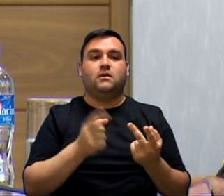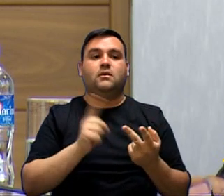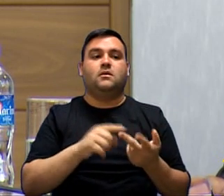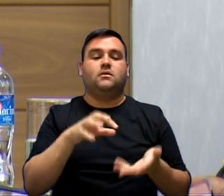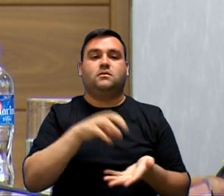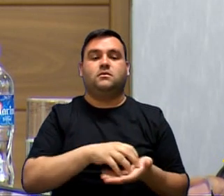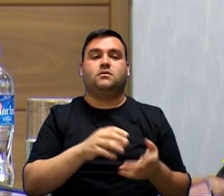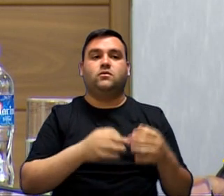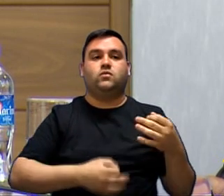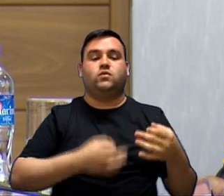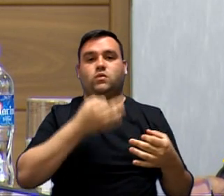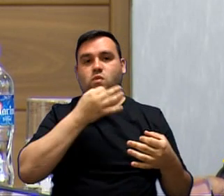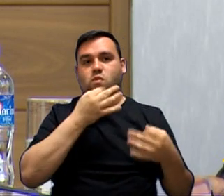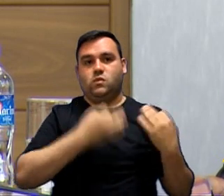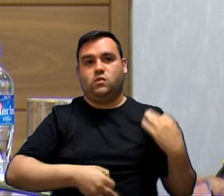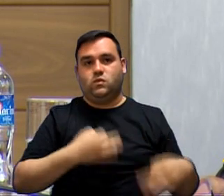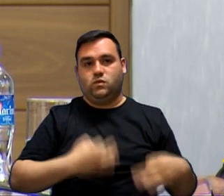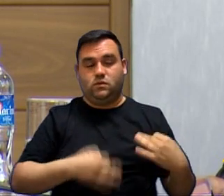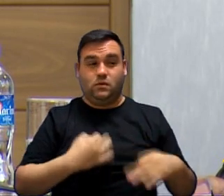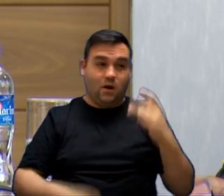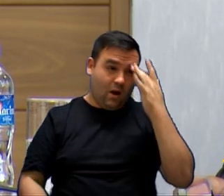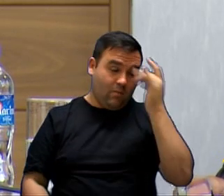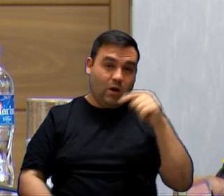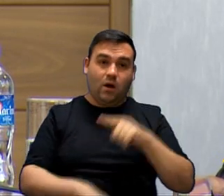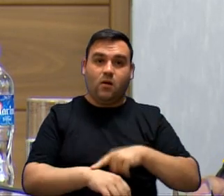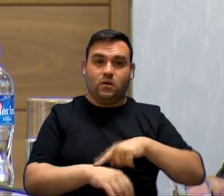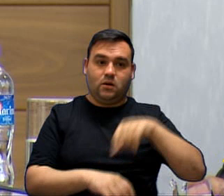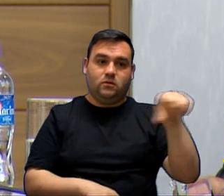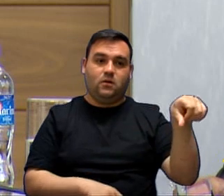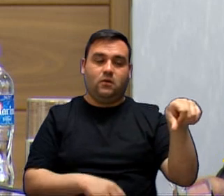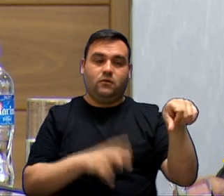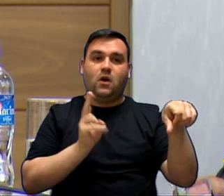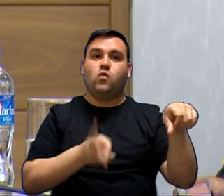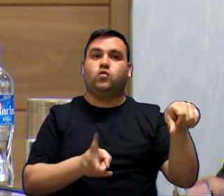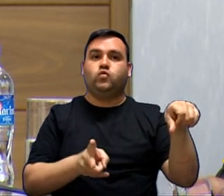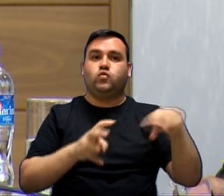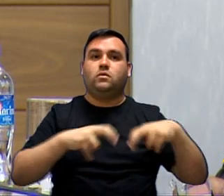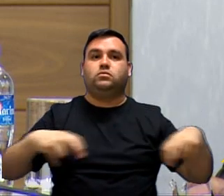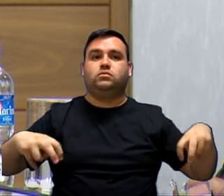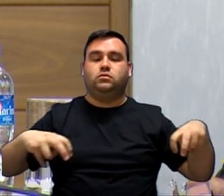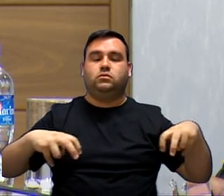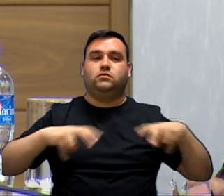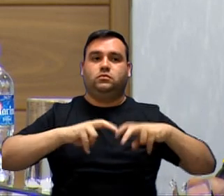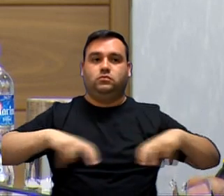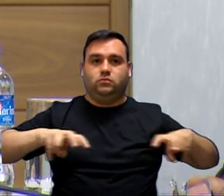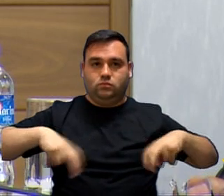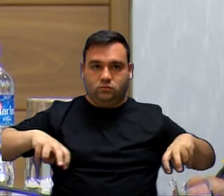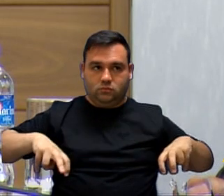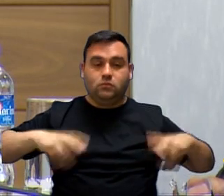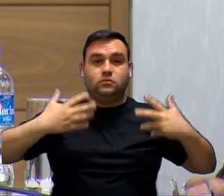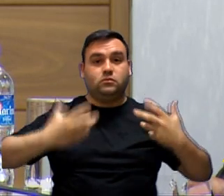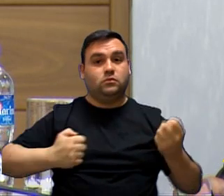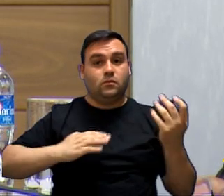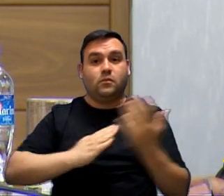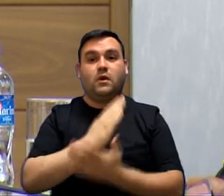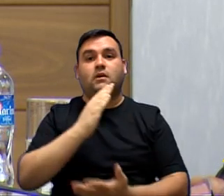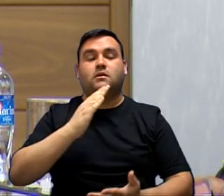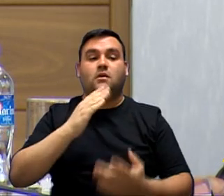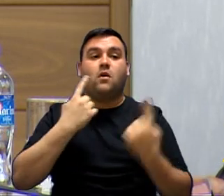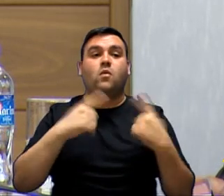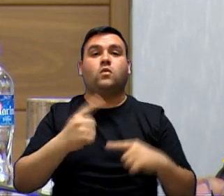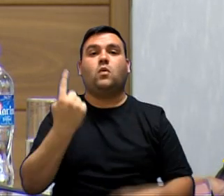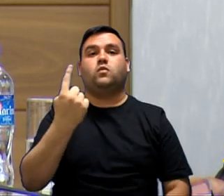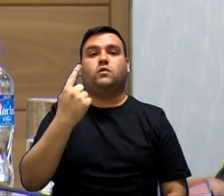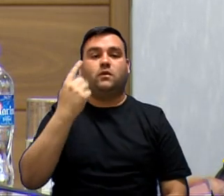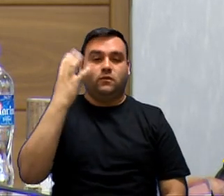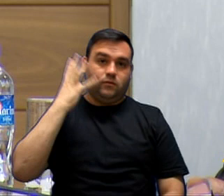Gabinete Central e Jurídico, amanhã, às 9 horas, permaneçam como estão. Está aprovado com o voto contrário da